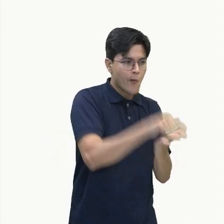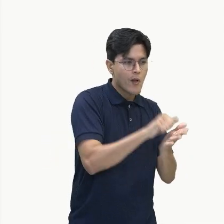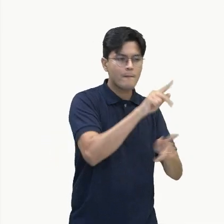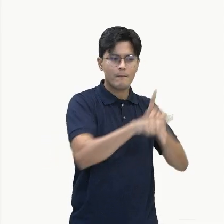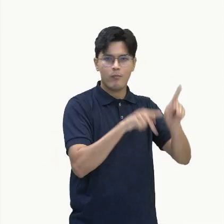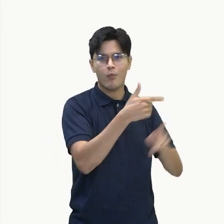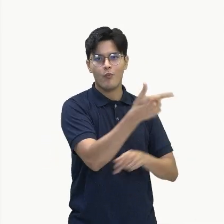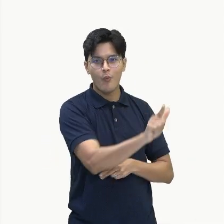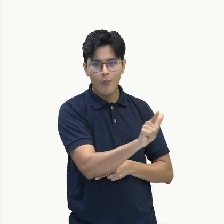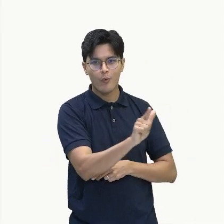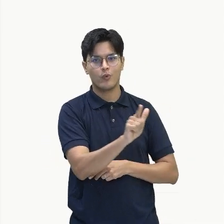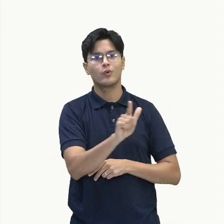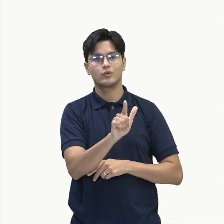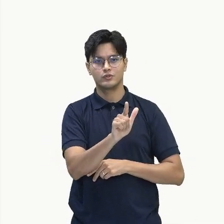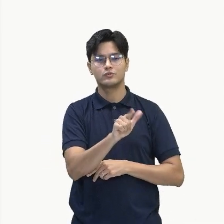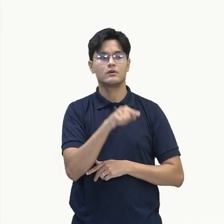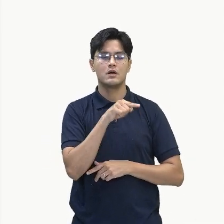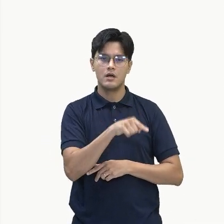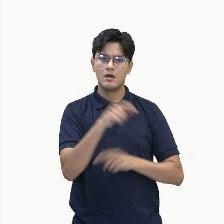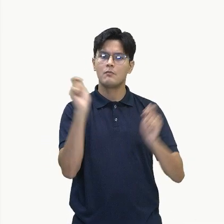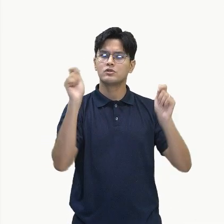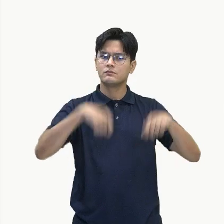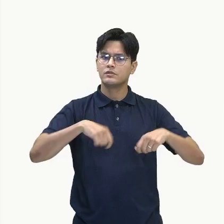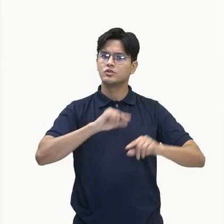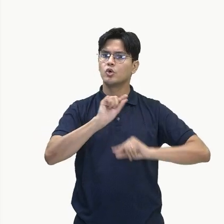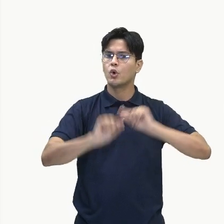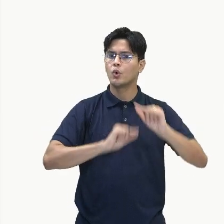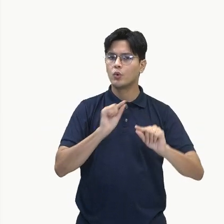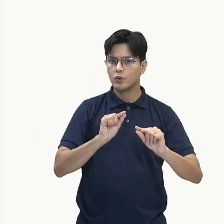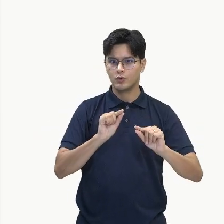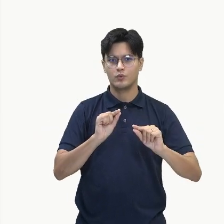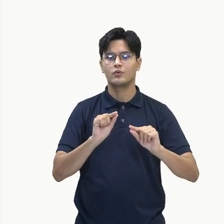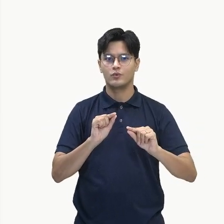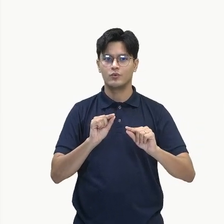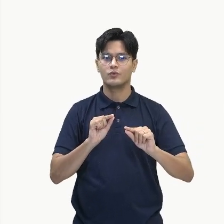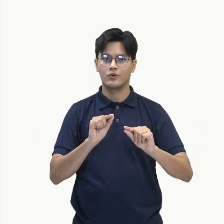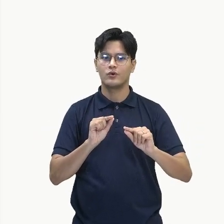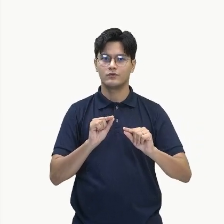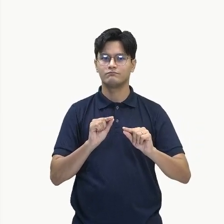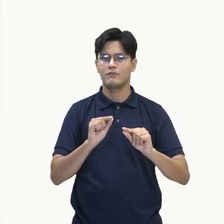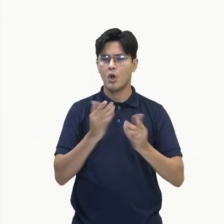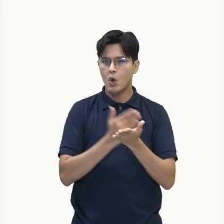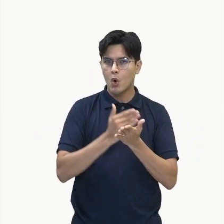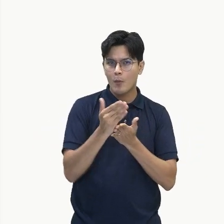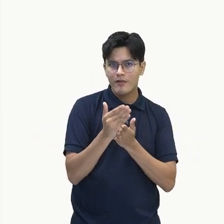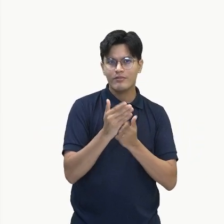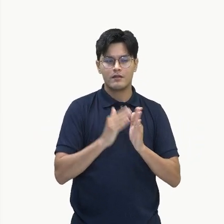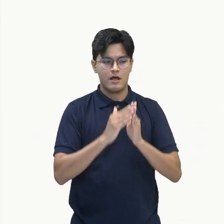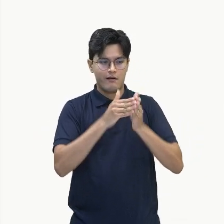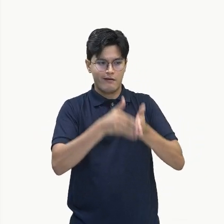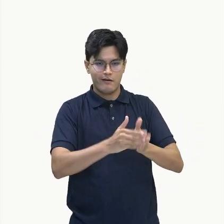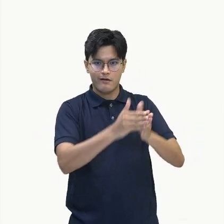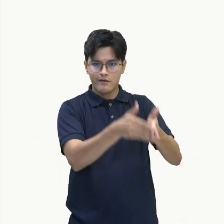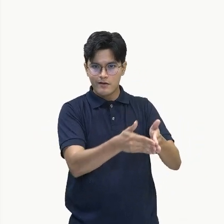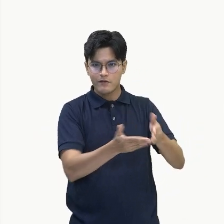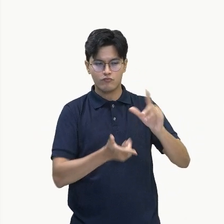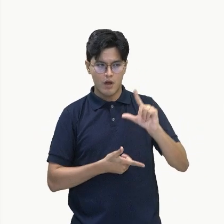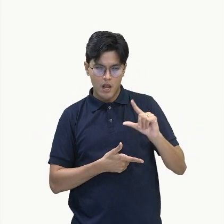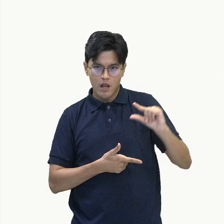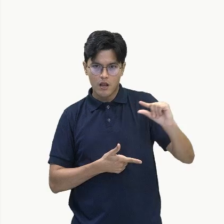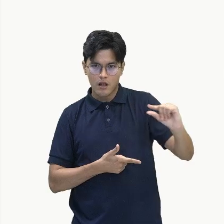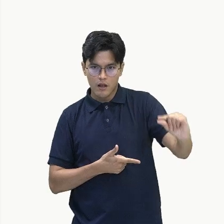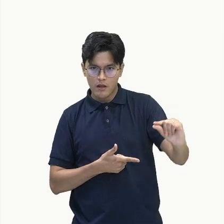especial nesse contexto de grandes navegações, né, de expansão marítimo e comercial, que ampliou ali as